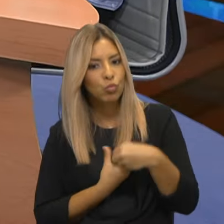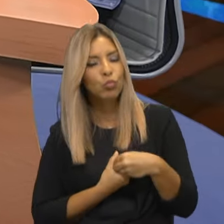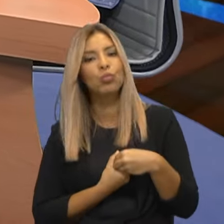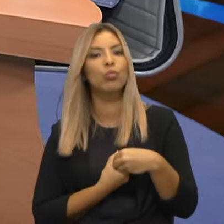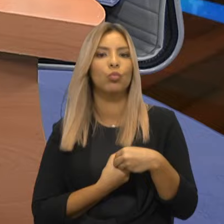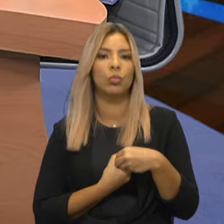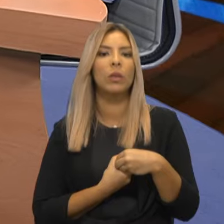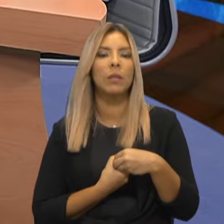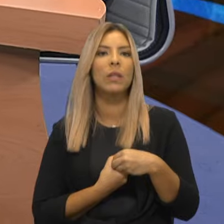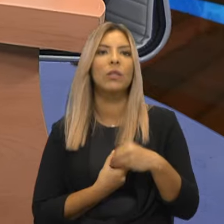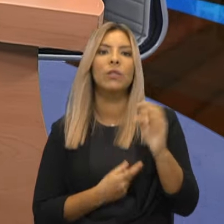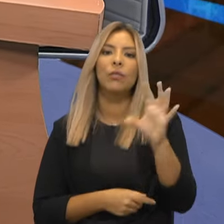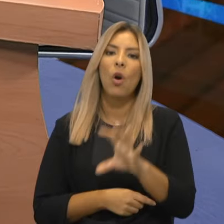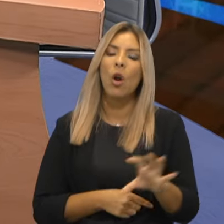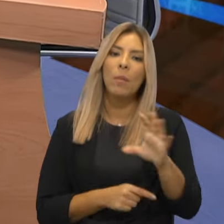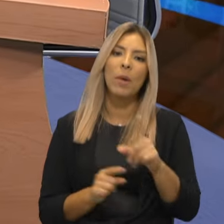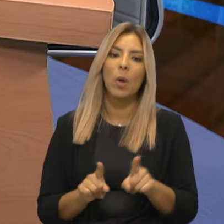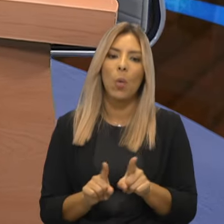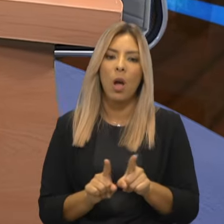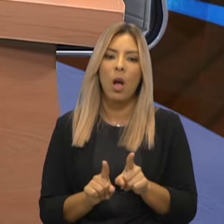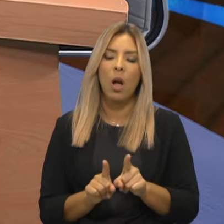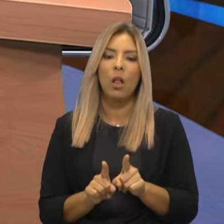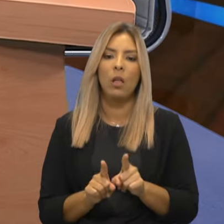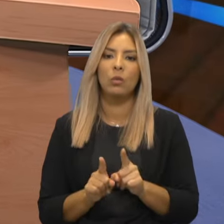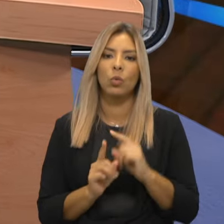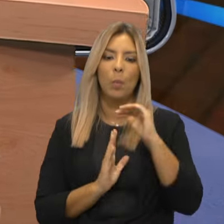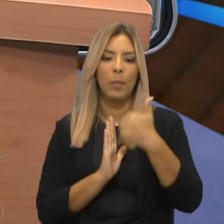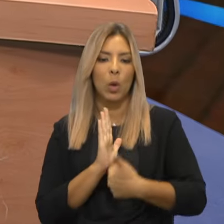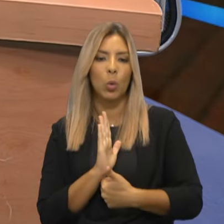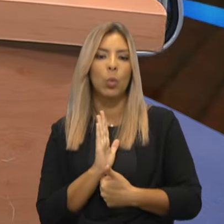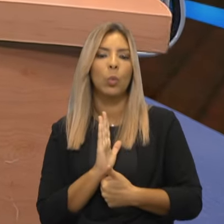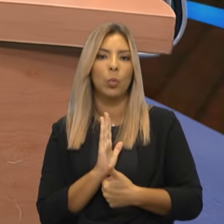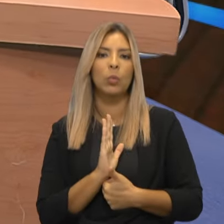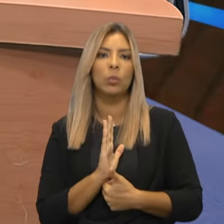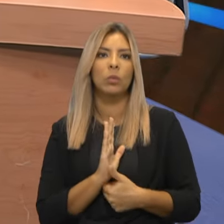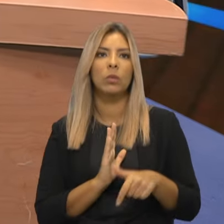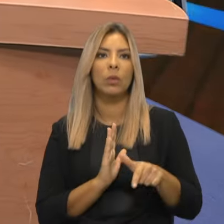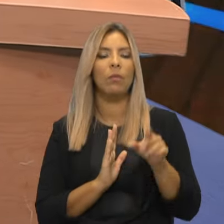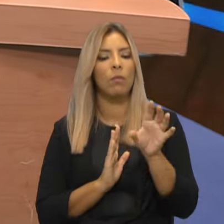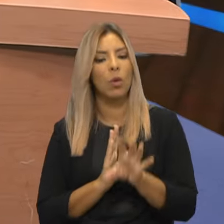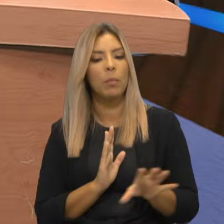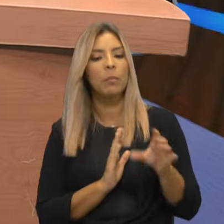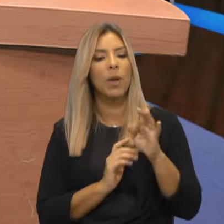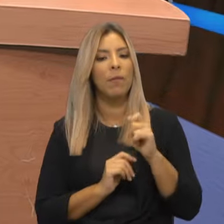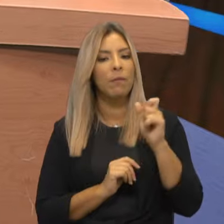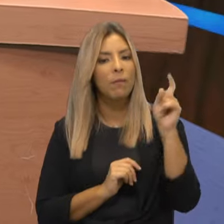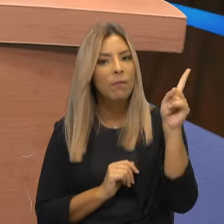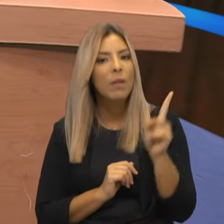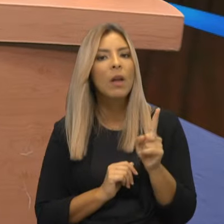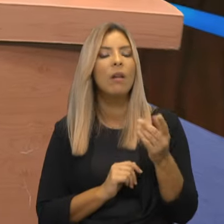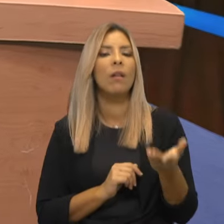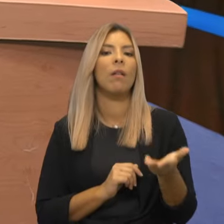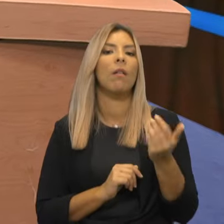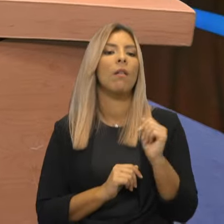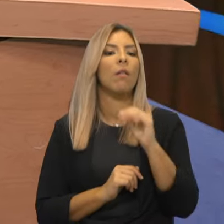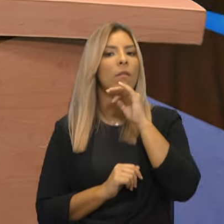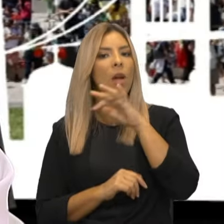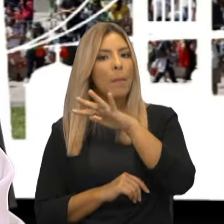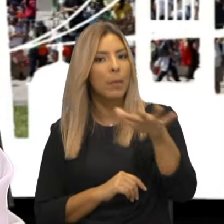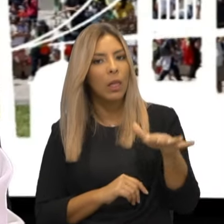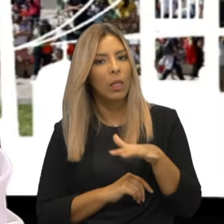nova forma, até pelos documentos dos nossos bispos, de quando falam da transmissão da fé, a família é o